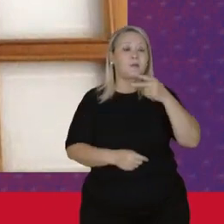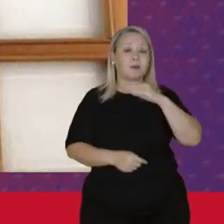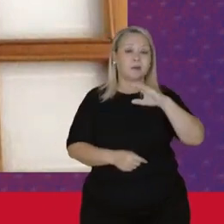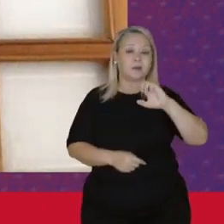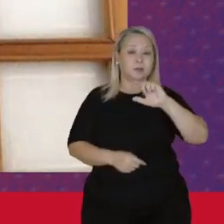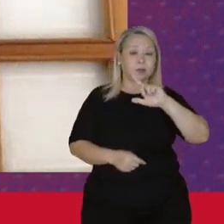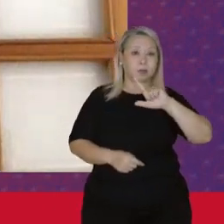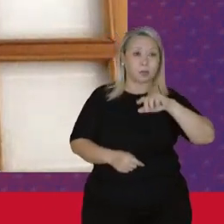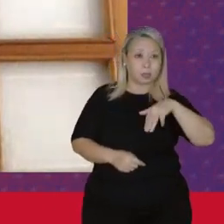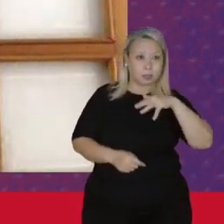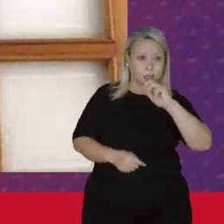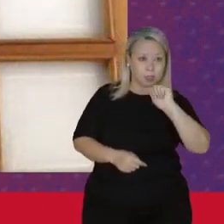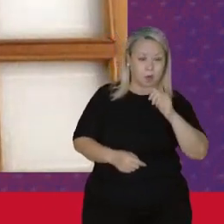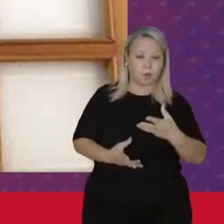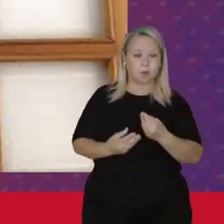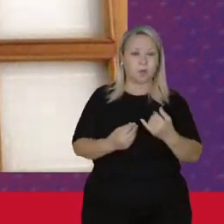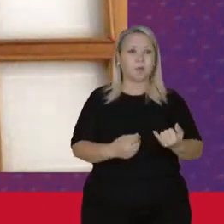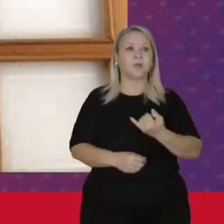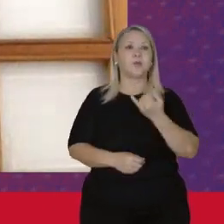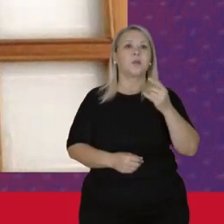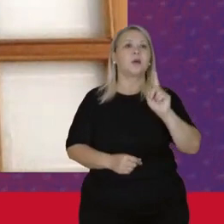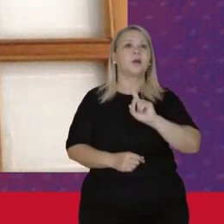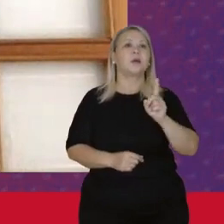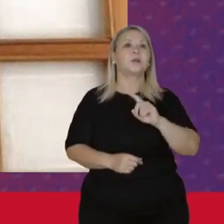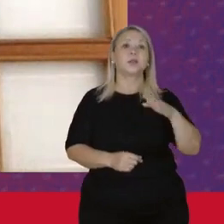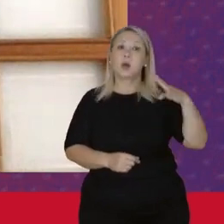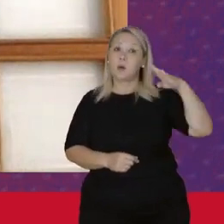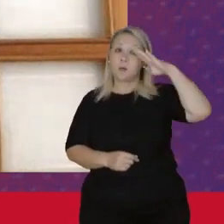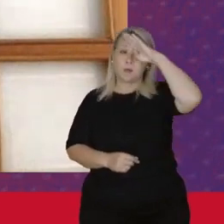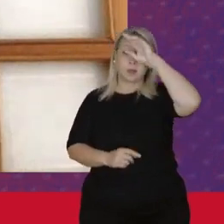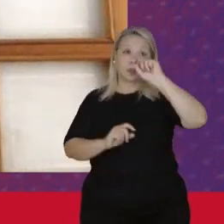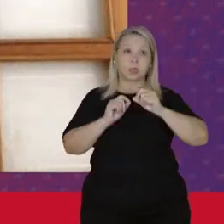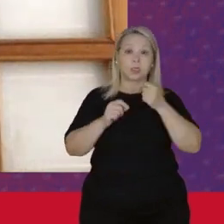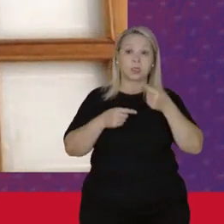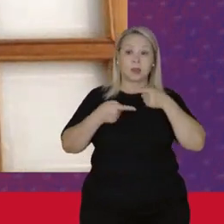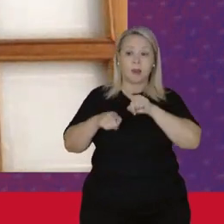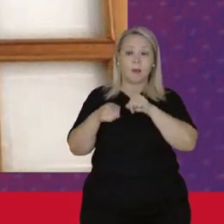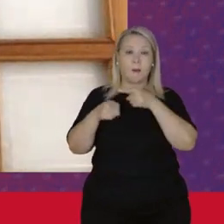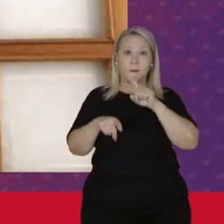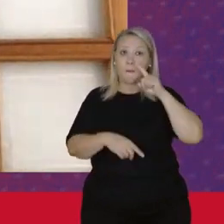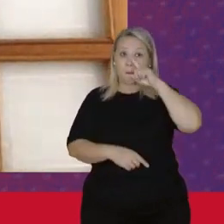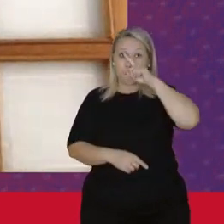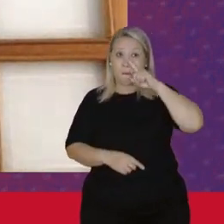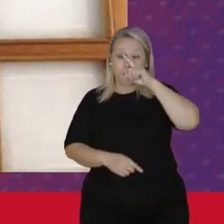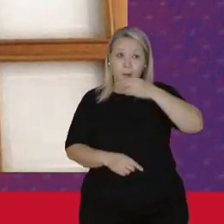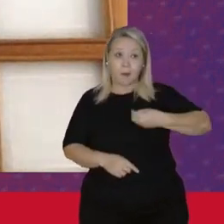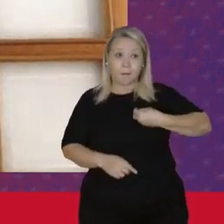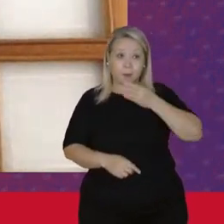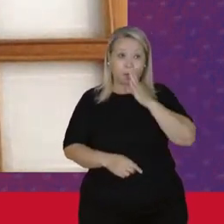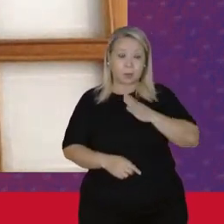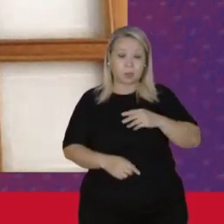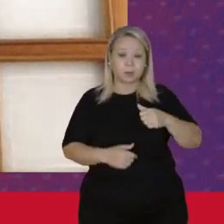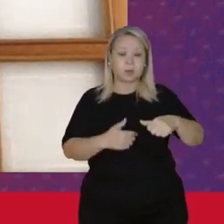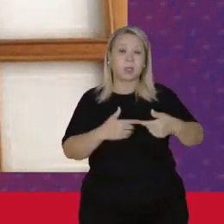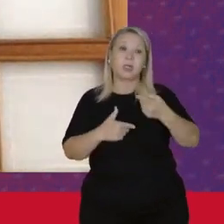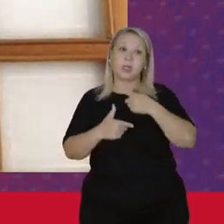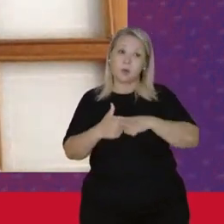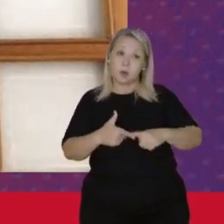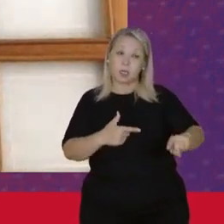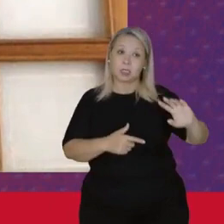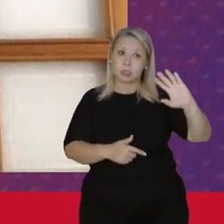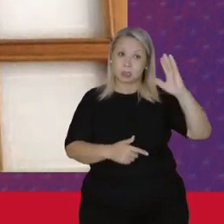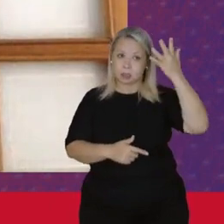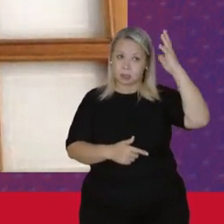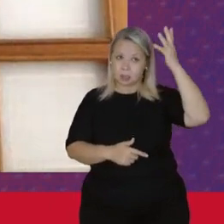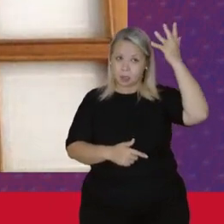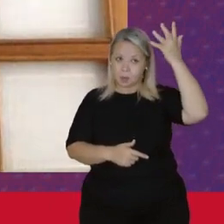muito importante, é que não é só o Bolsonaro que está ameaçando a vida no Brasil, né? A gente tem uma crise climática, a gente tem